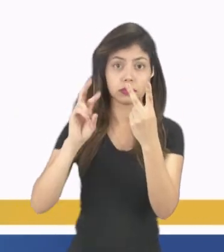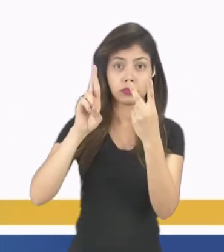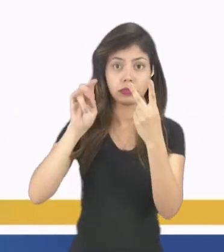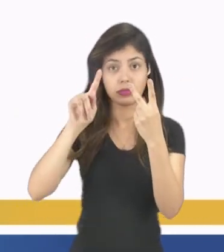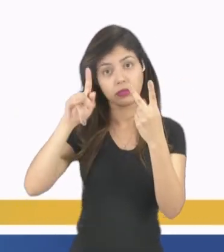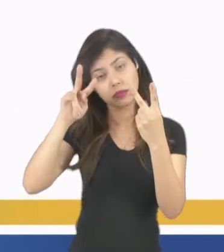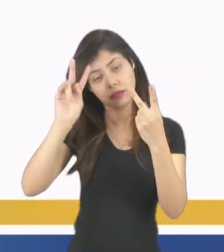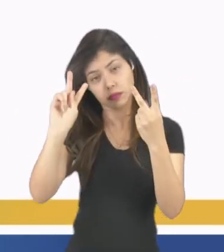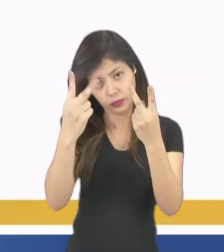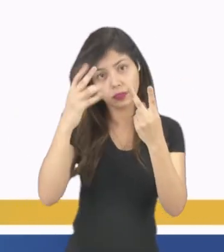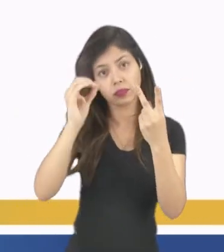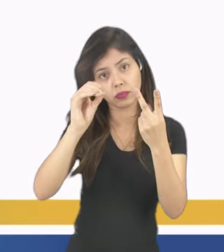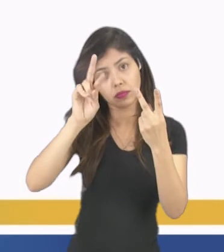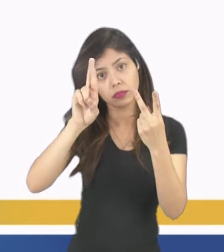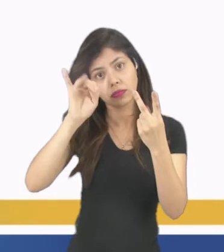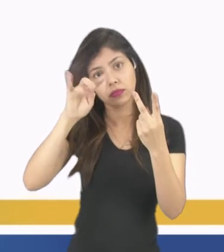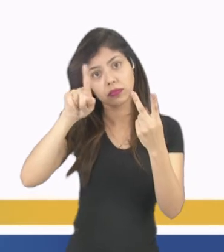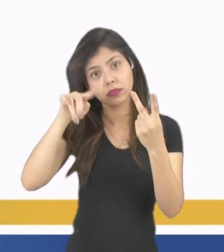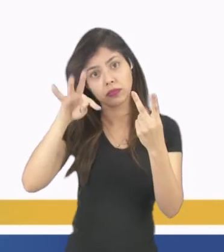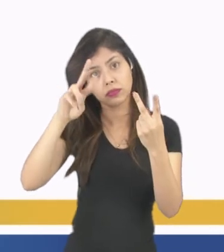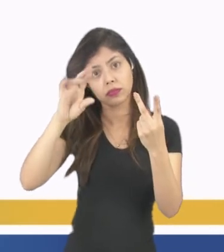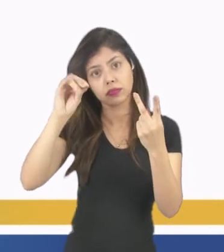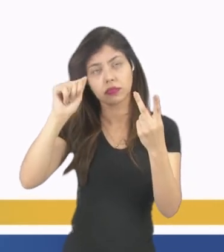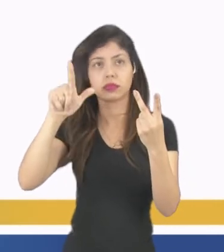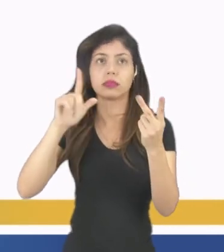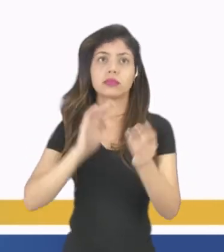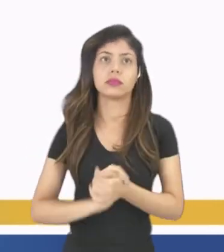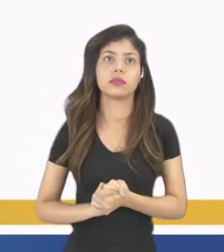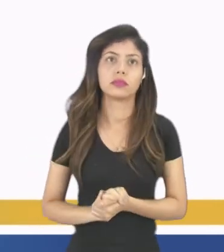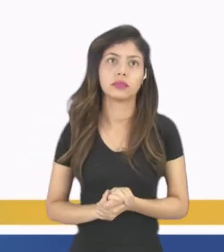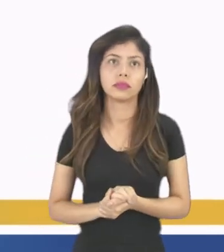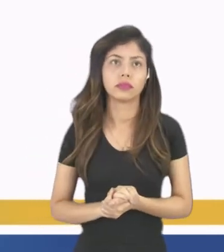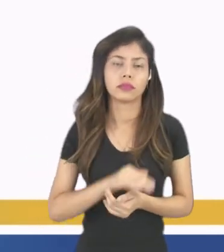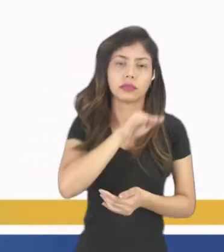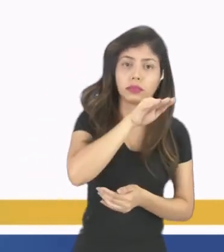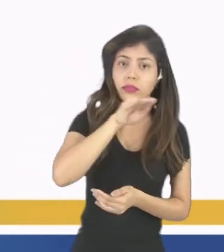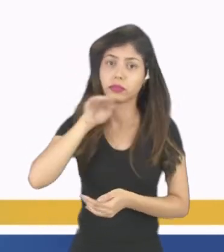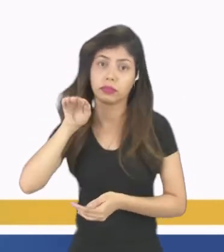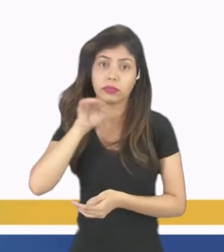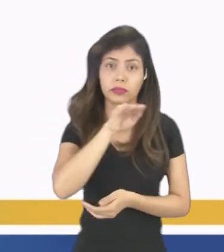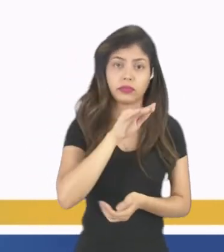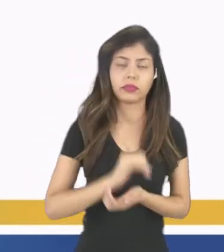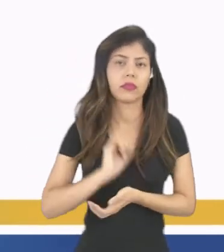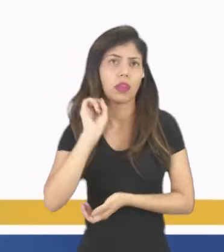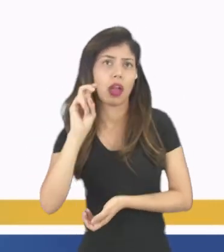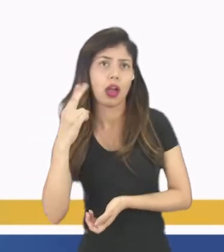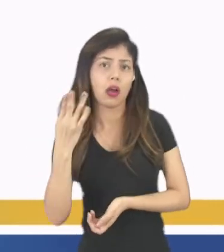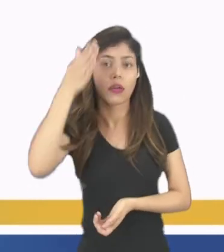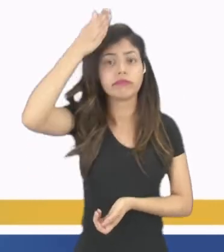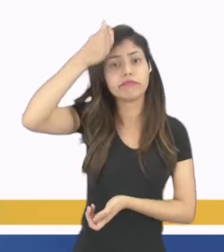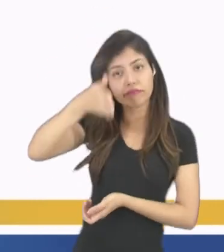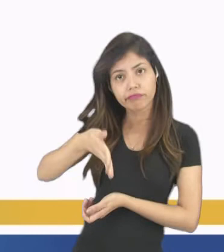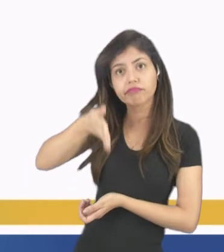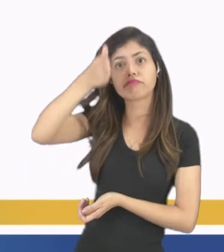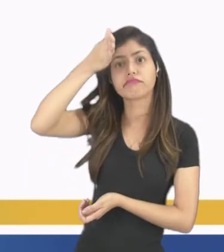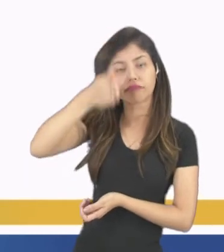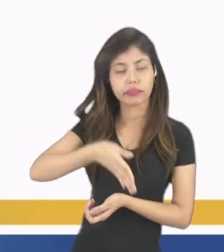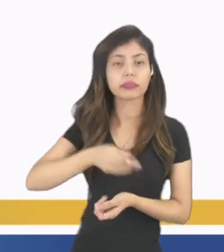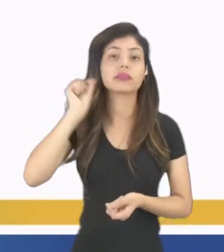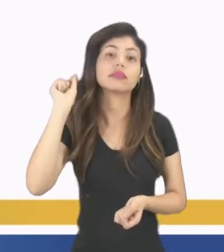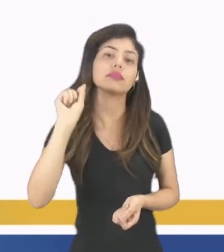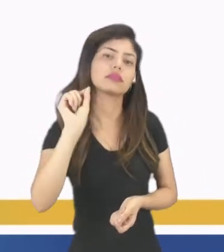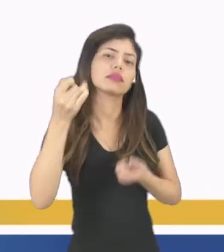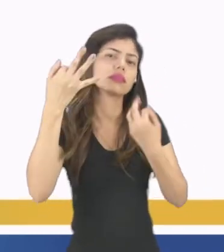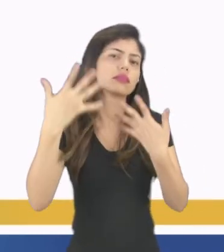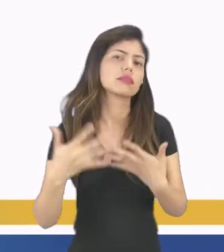horizontal. Essa outra substância no reagente está numa orientação vertical. Então, o que a gente diz